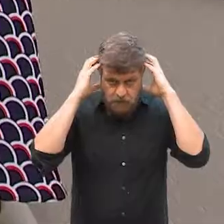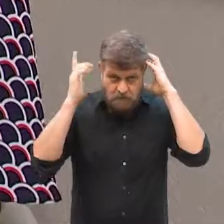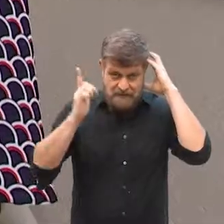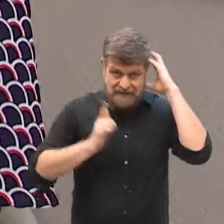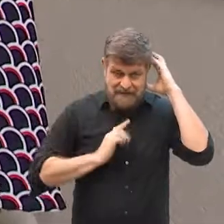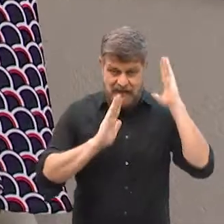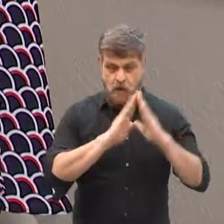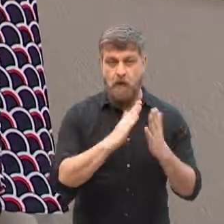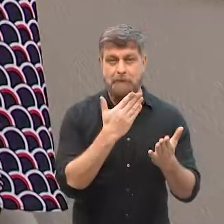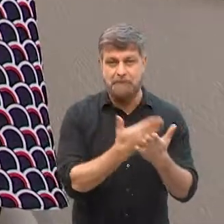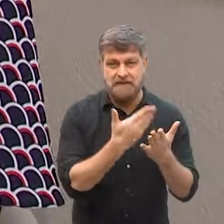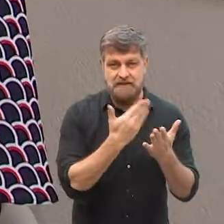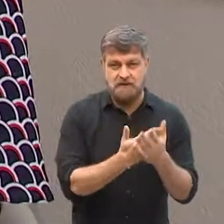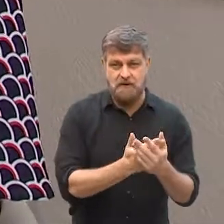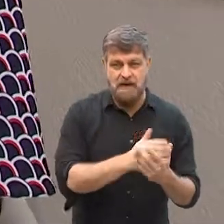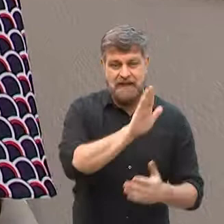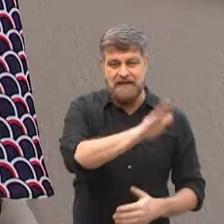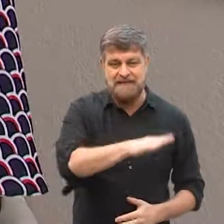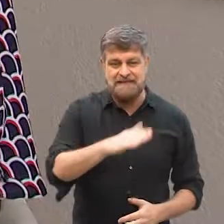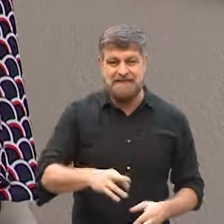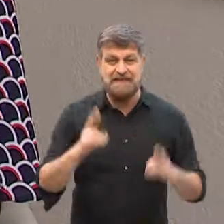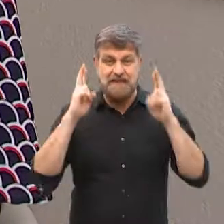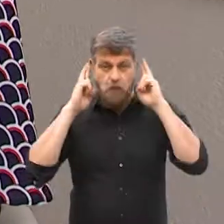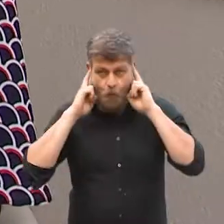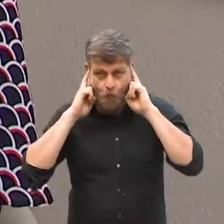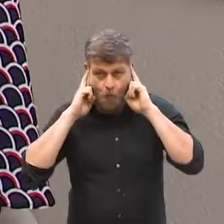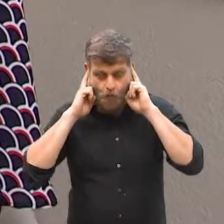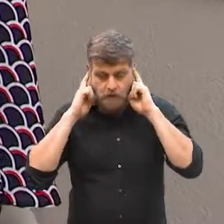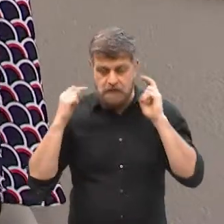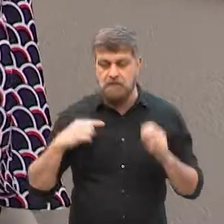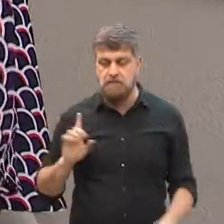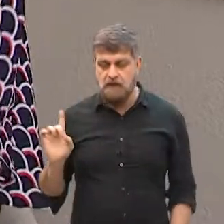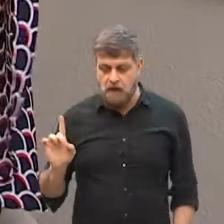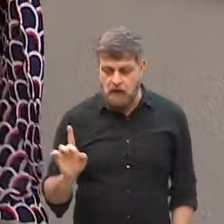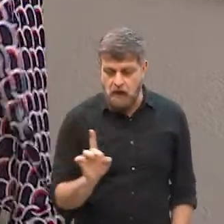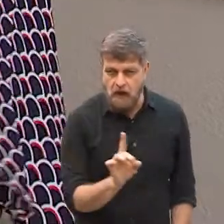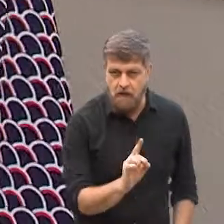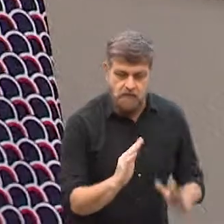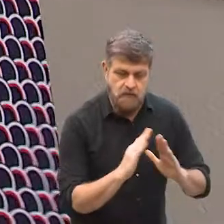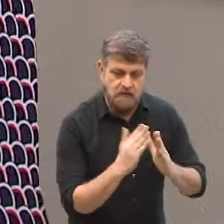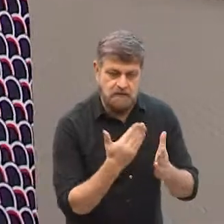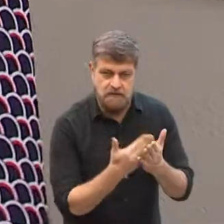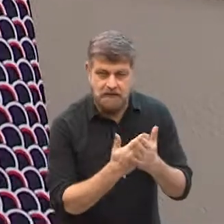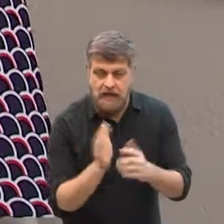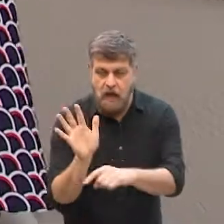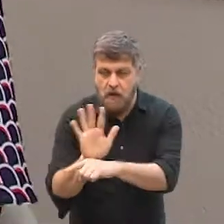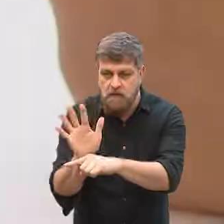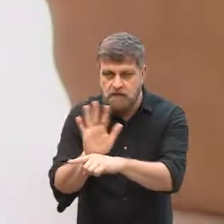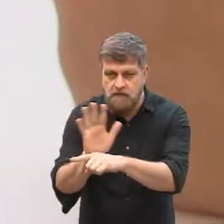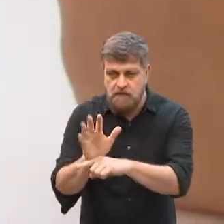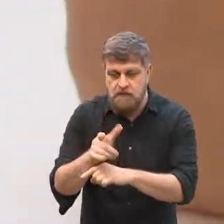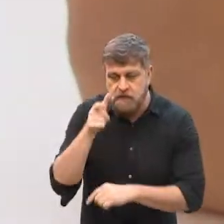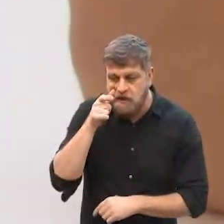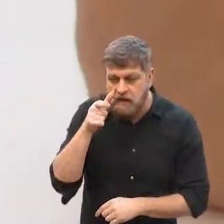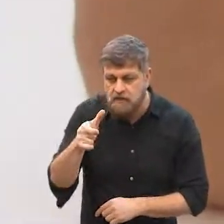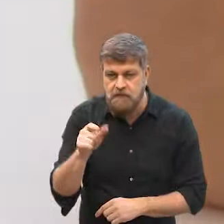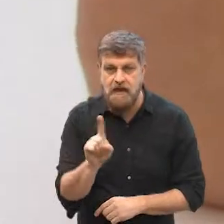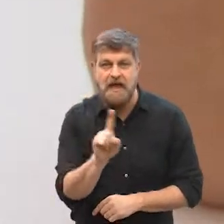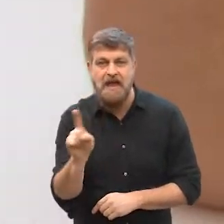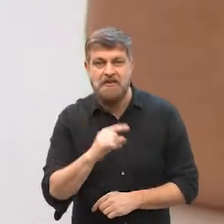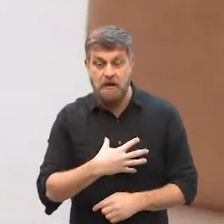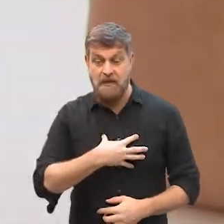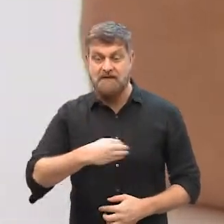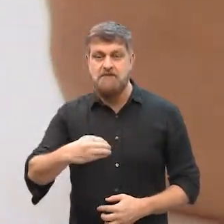uma escola de crianças surdas, então eu já fui lá conhecer. Curiosamente, eu assisti um filme que chama Filhos do Silêncio,